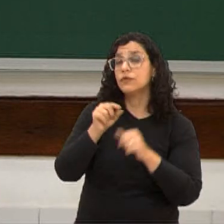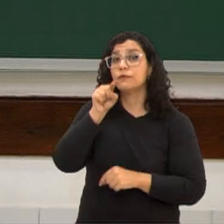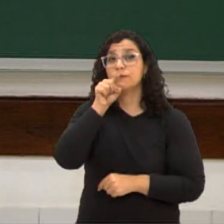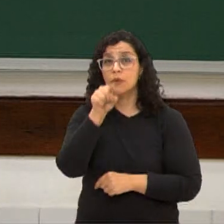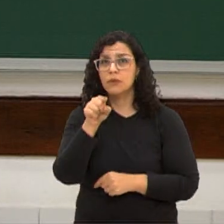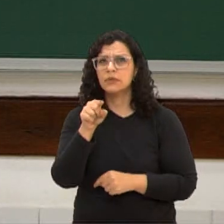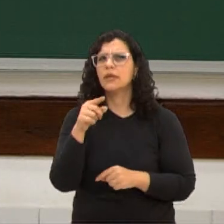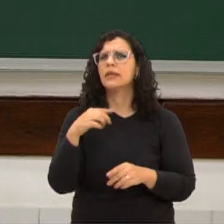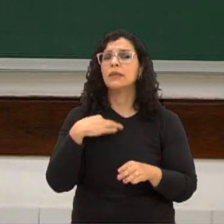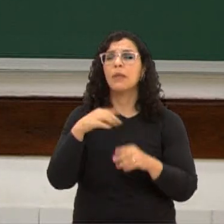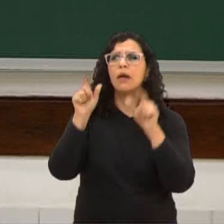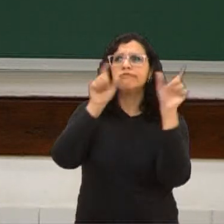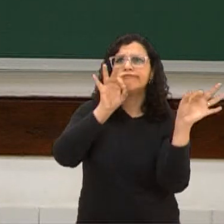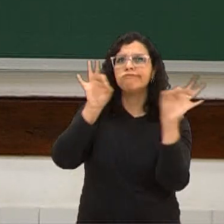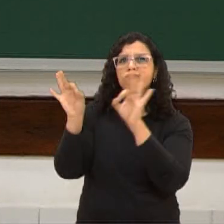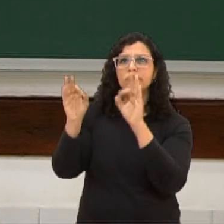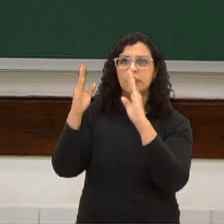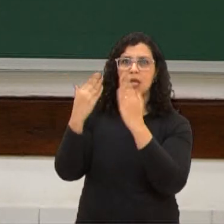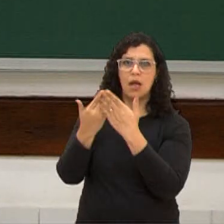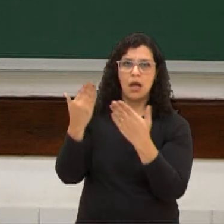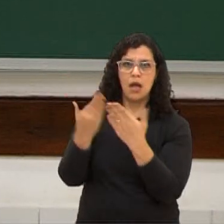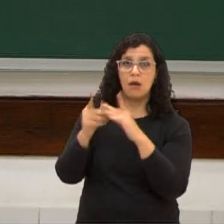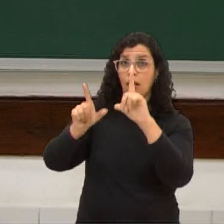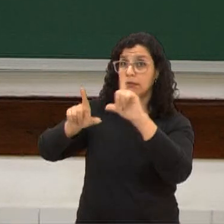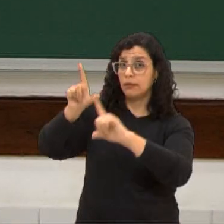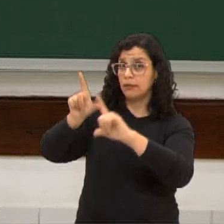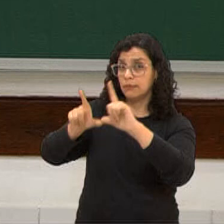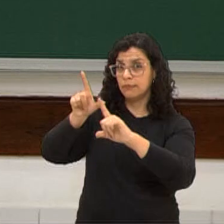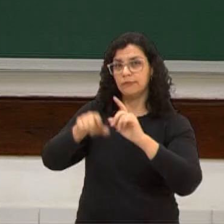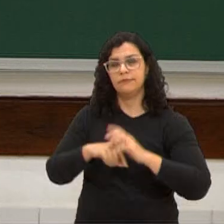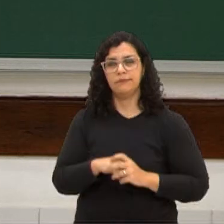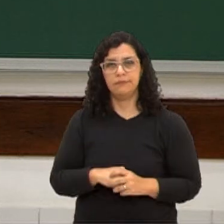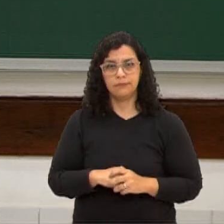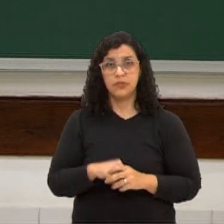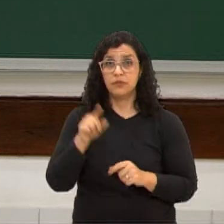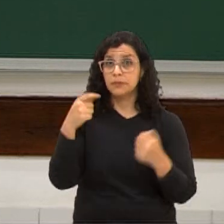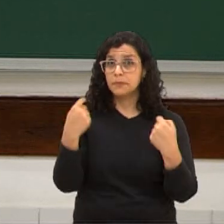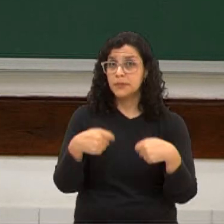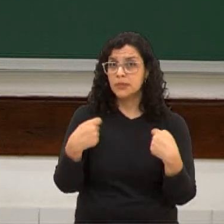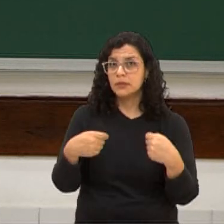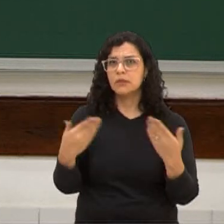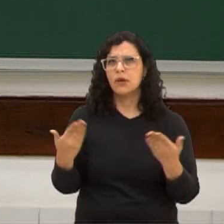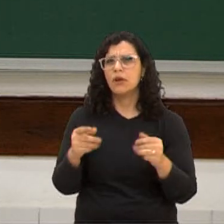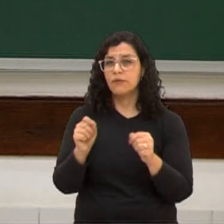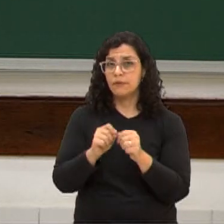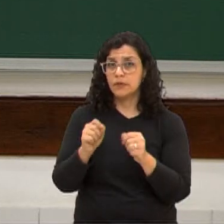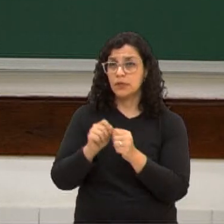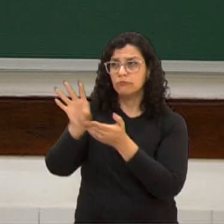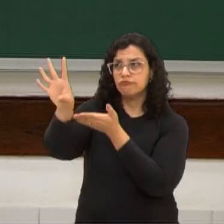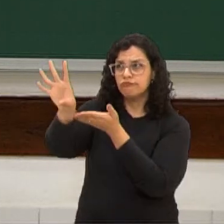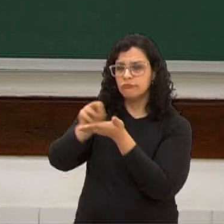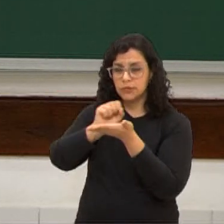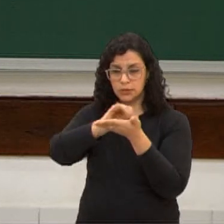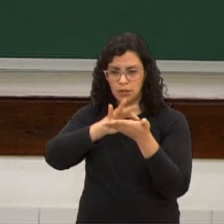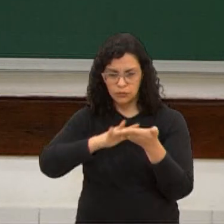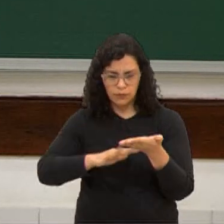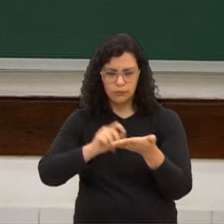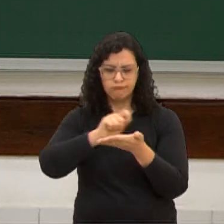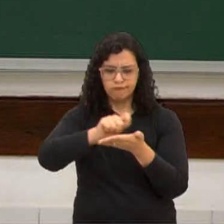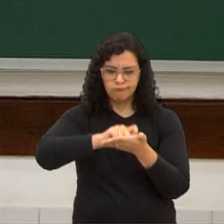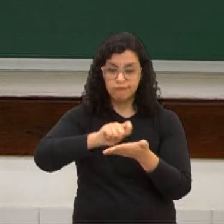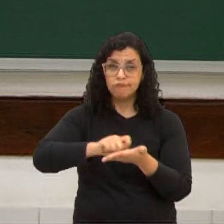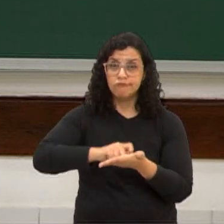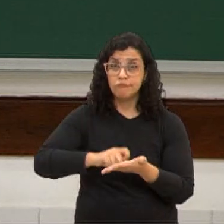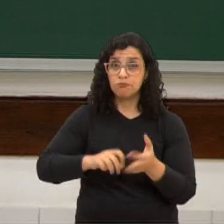você que está assistindo às nossas aulas apenas pela TV. Você precisa fazer as suas atividades impressas,